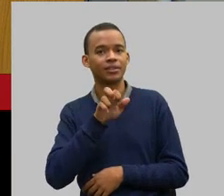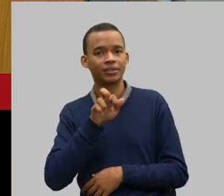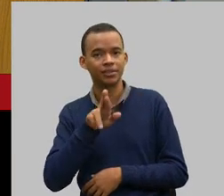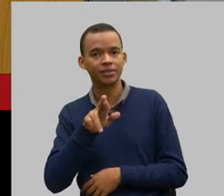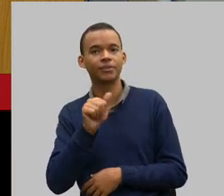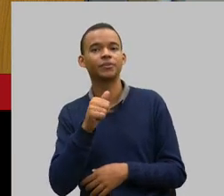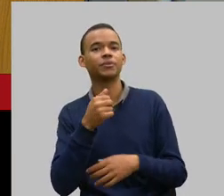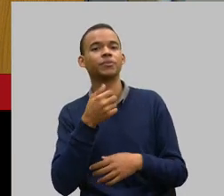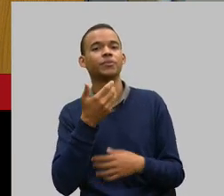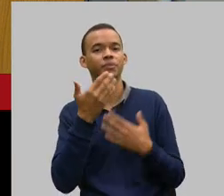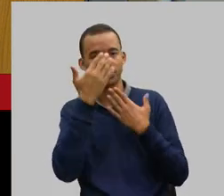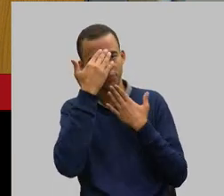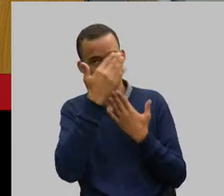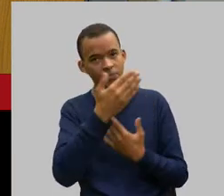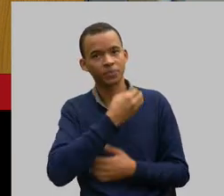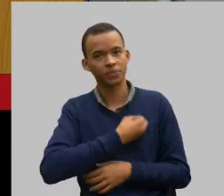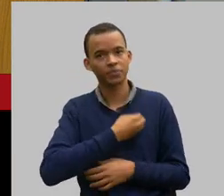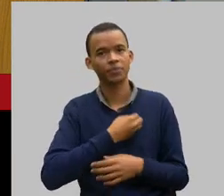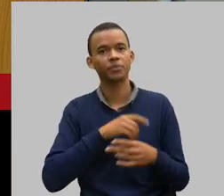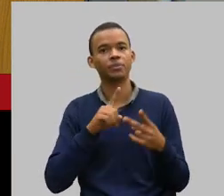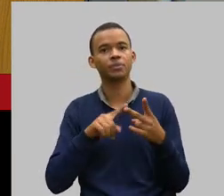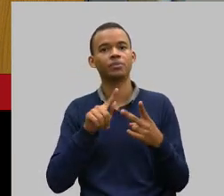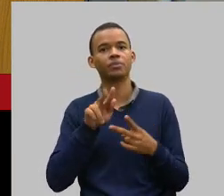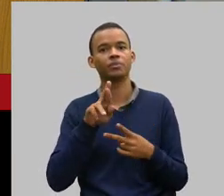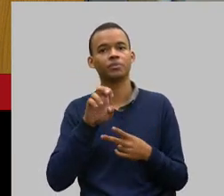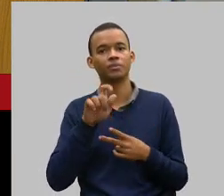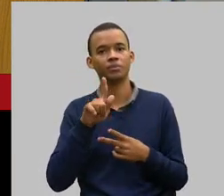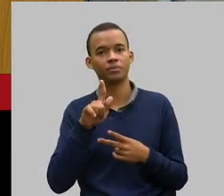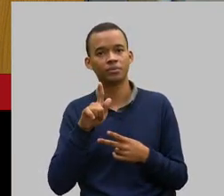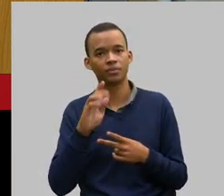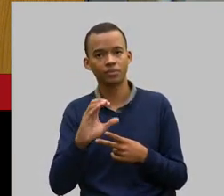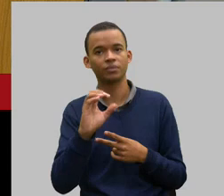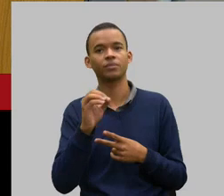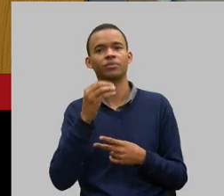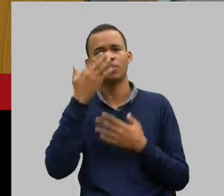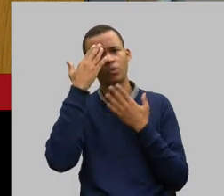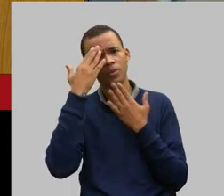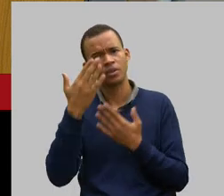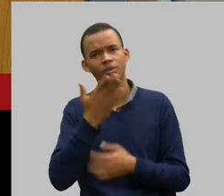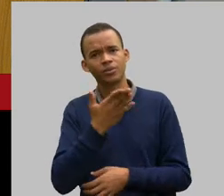secretário e o nosso Deputado Greg da fundação obrigado pela honrosa